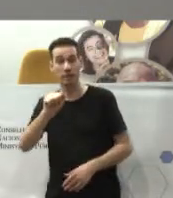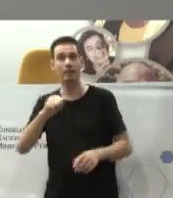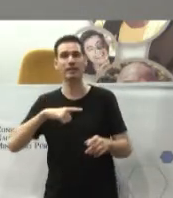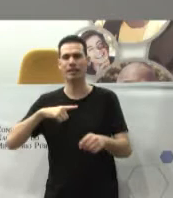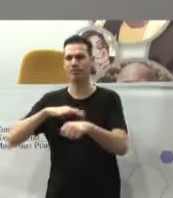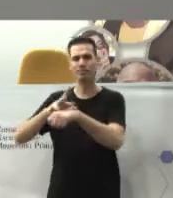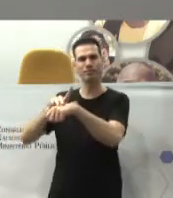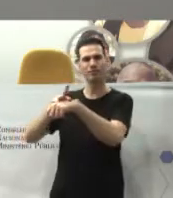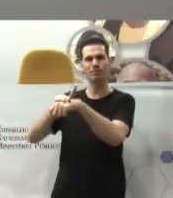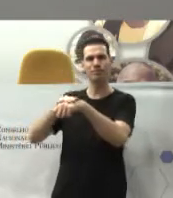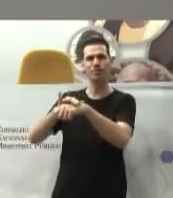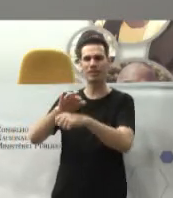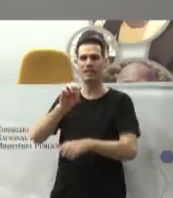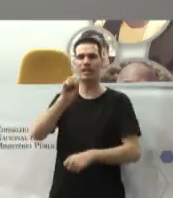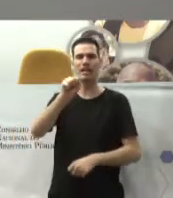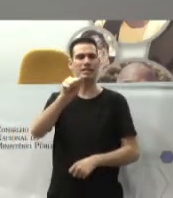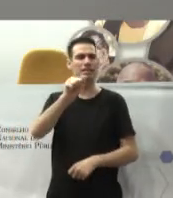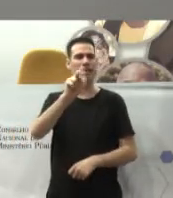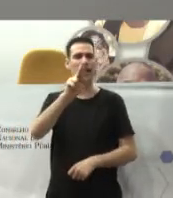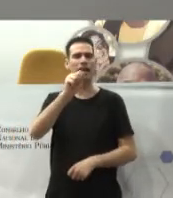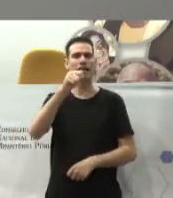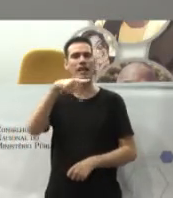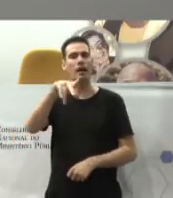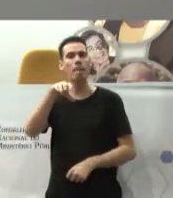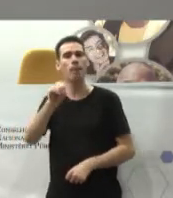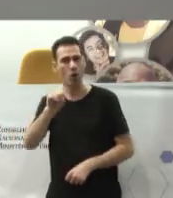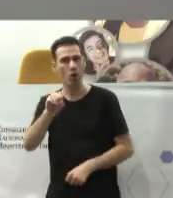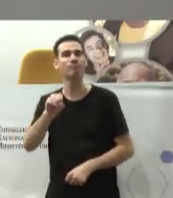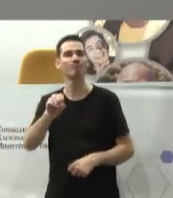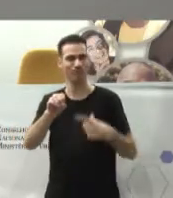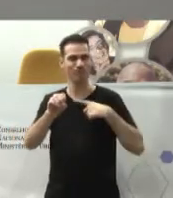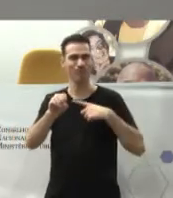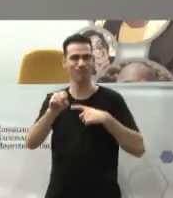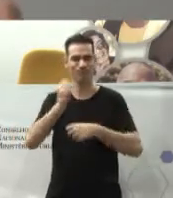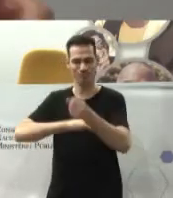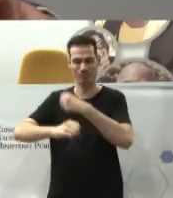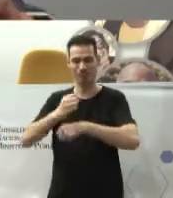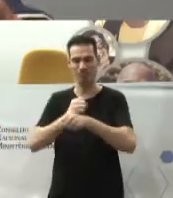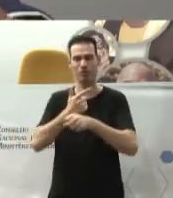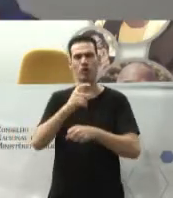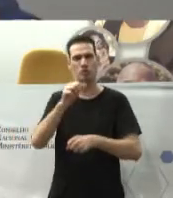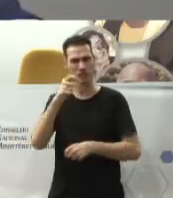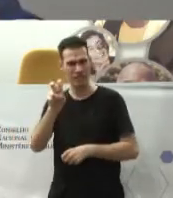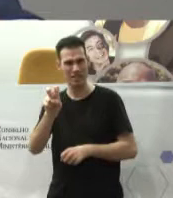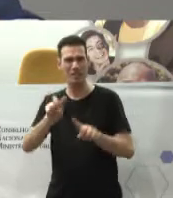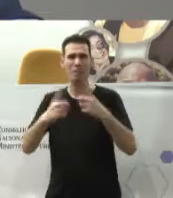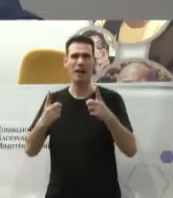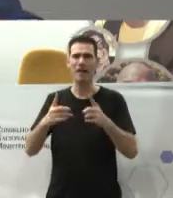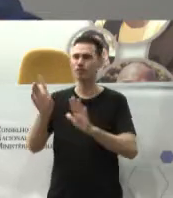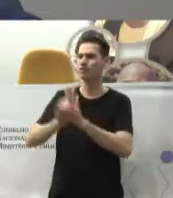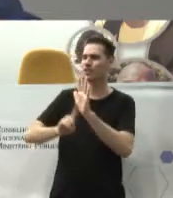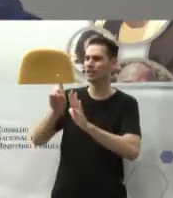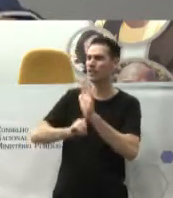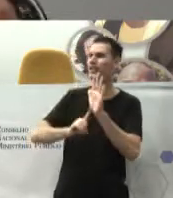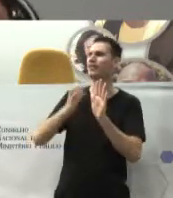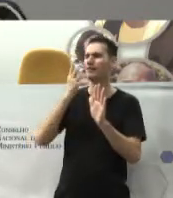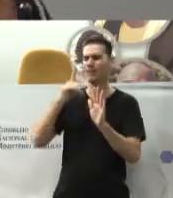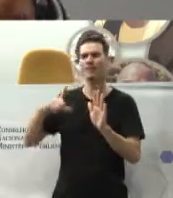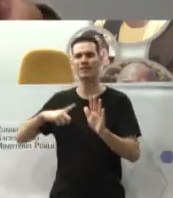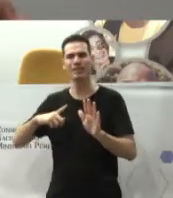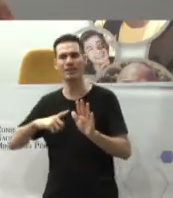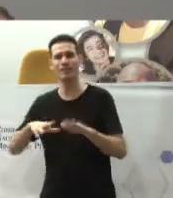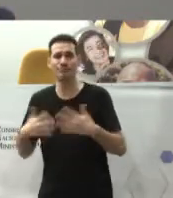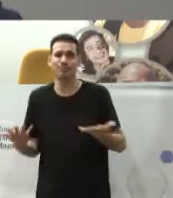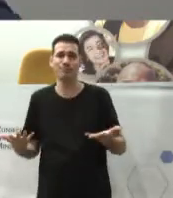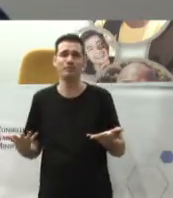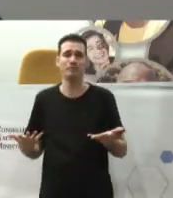sarampo, que nós vivemos no Ceará nos anos de 2014 e 2015, mas, apesar de direito da criança à vacina, nós